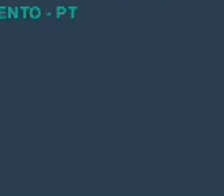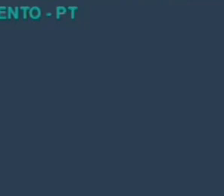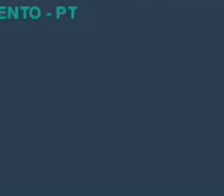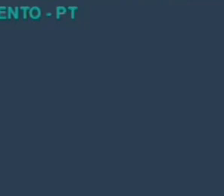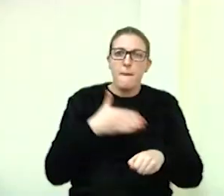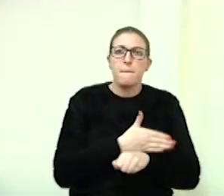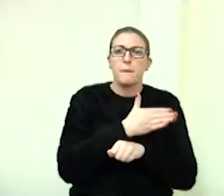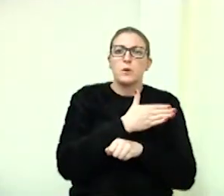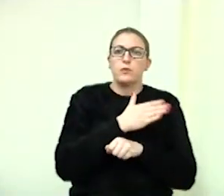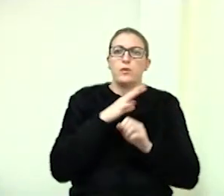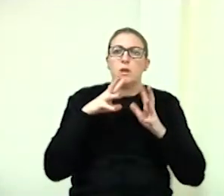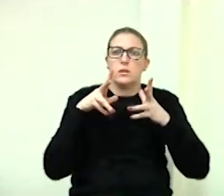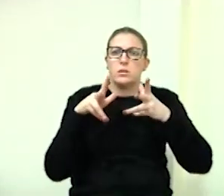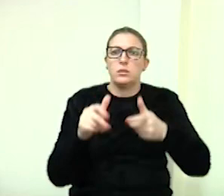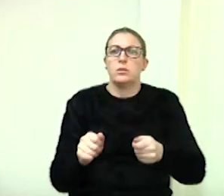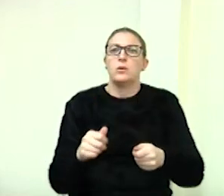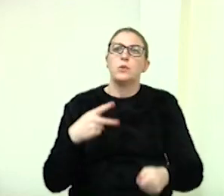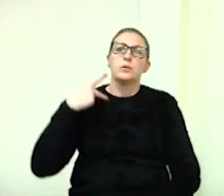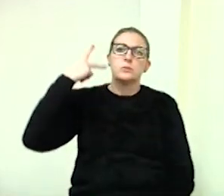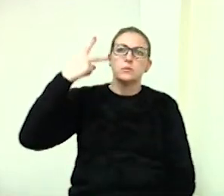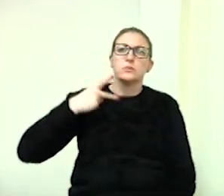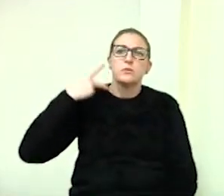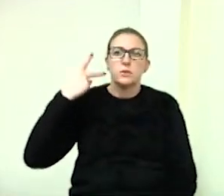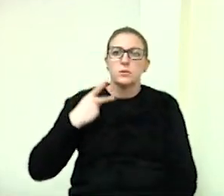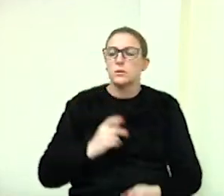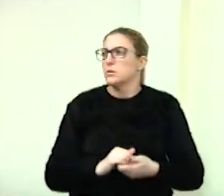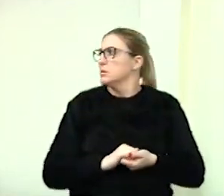Aprovado, então, pela totalidade dos senhores vereadores.